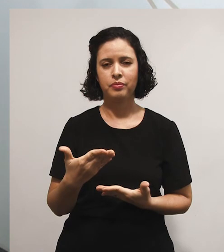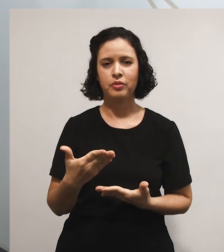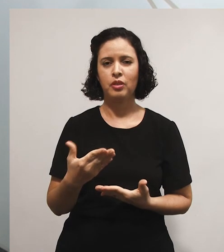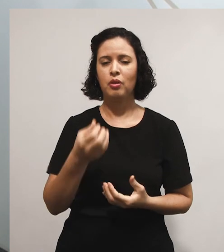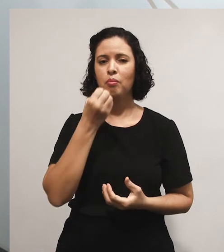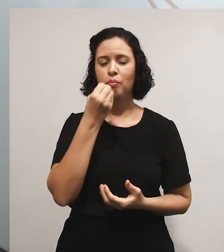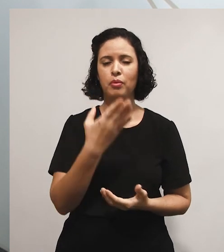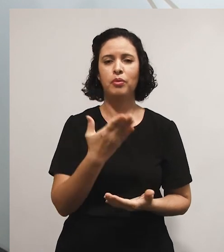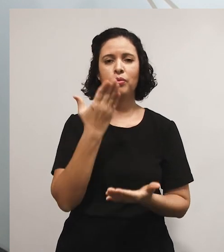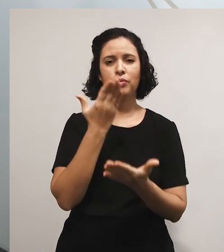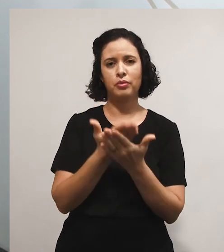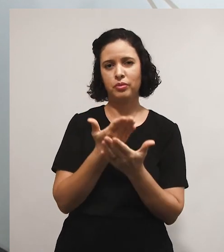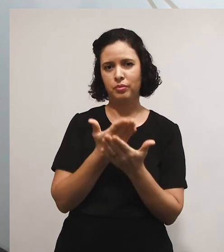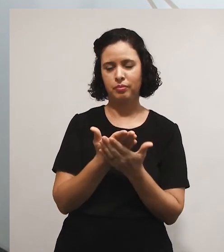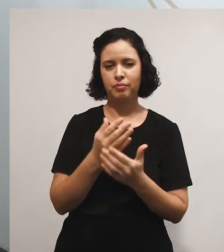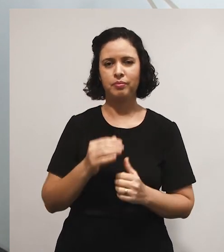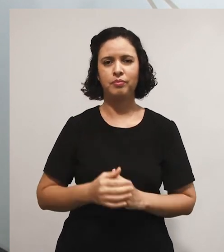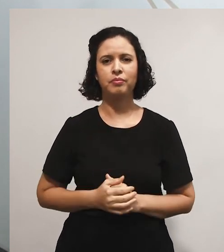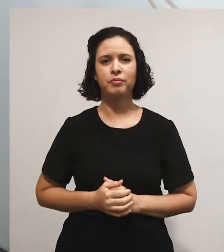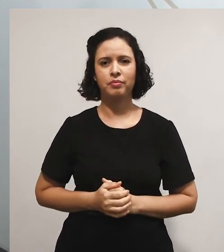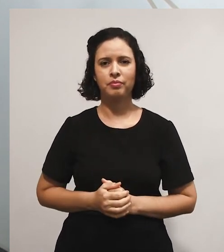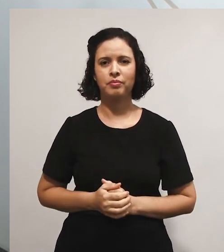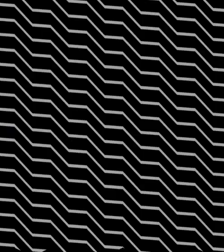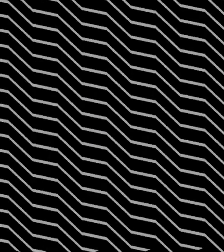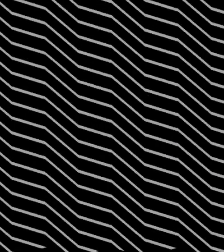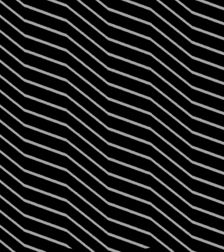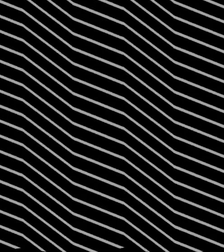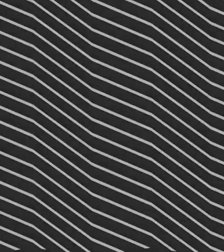desejo a vocês bons estudos. Vamos lá?